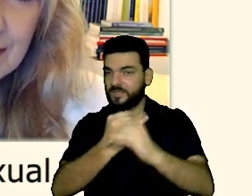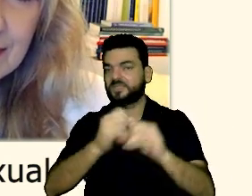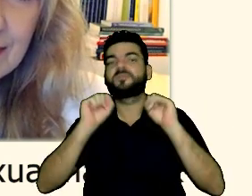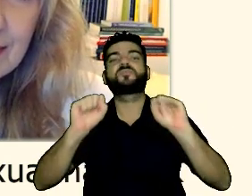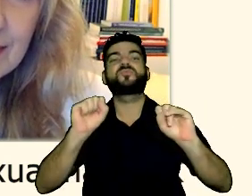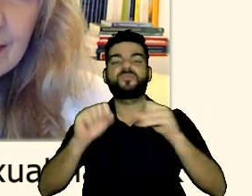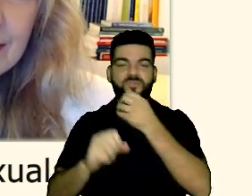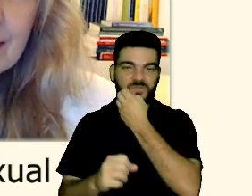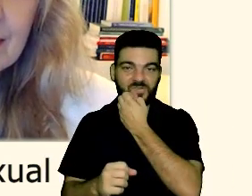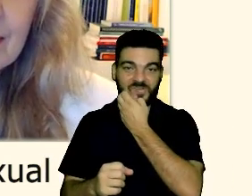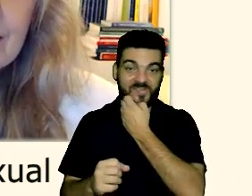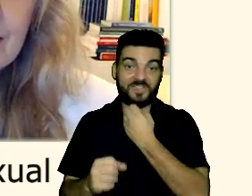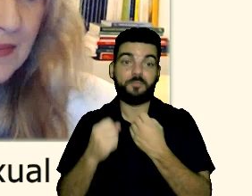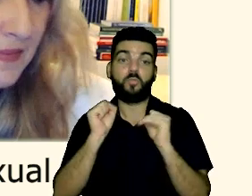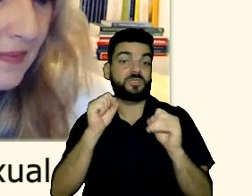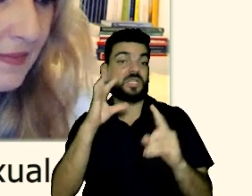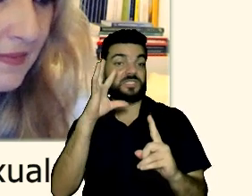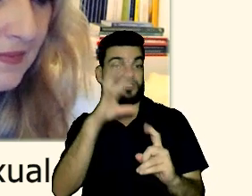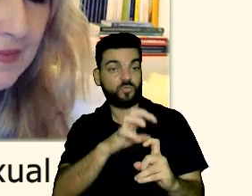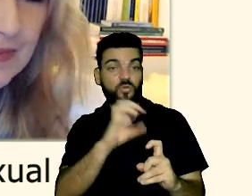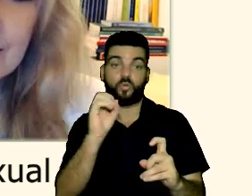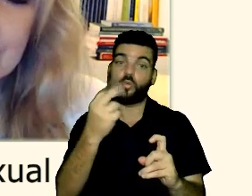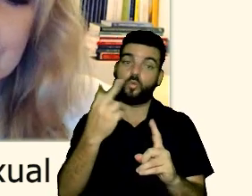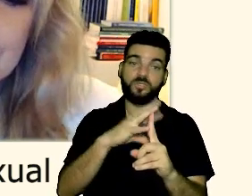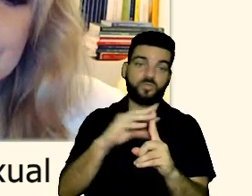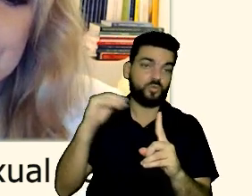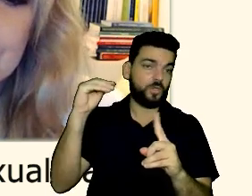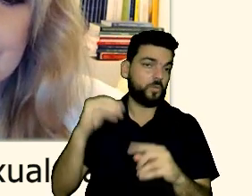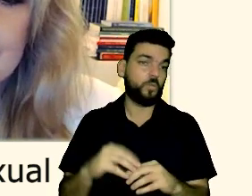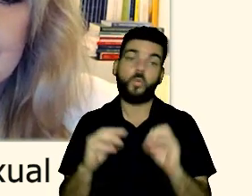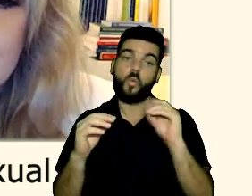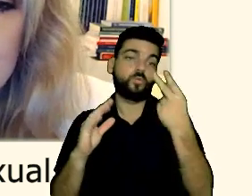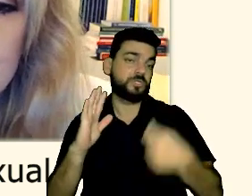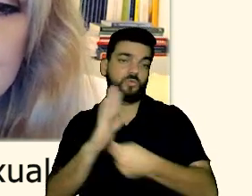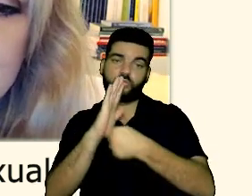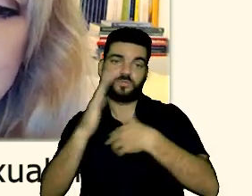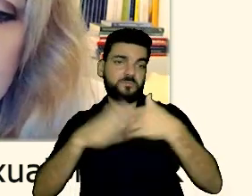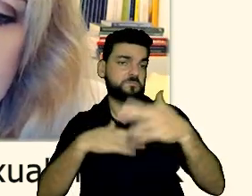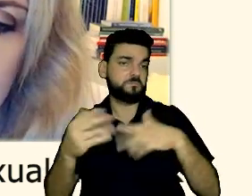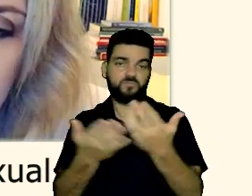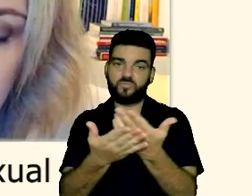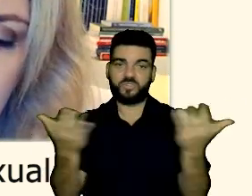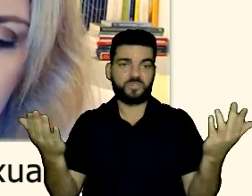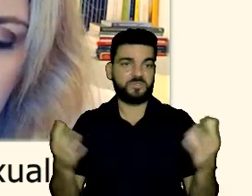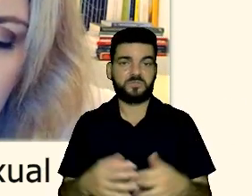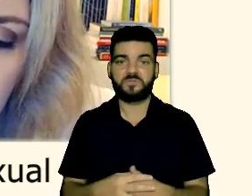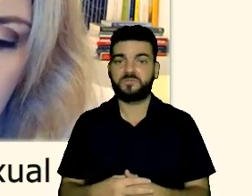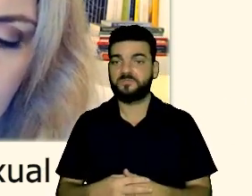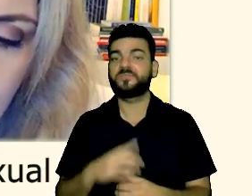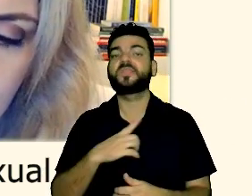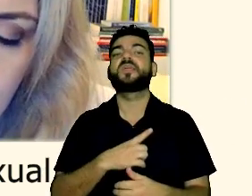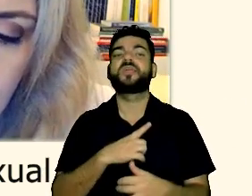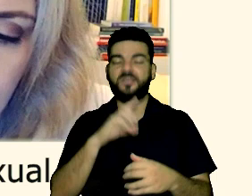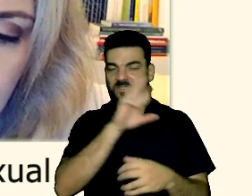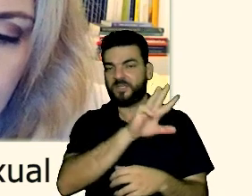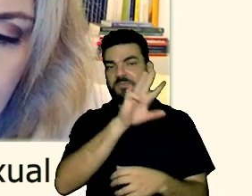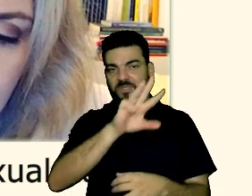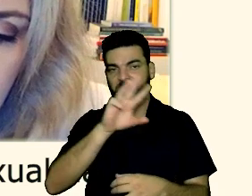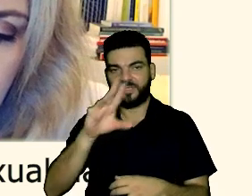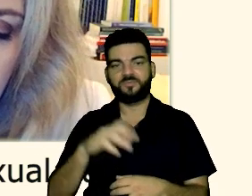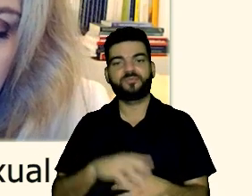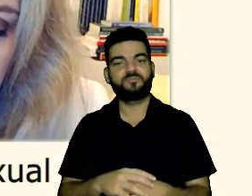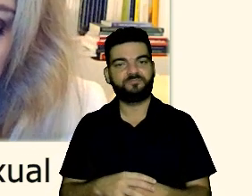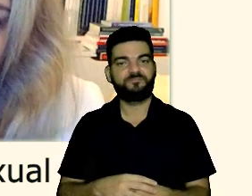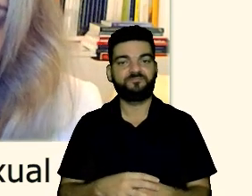nome CEAMA mesmo, tem um formulário que a pessoa pode fazer tanto um relato anônimo, né, de uma situação de assédio,